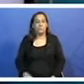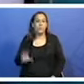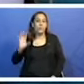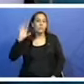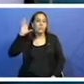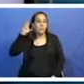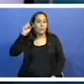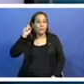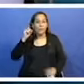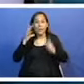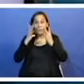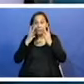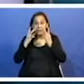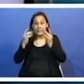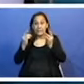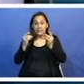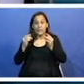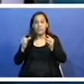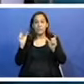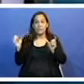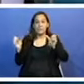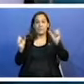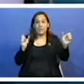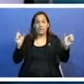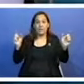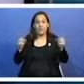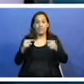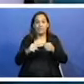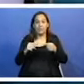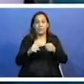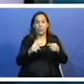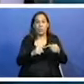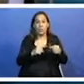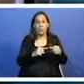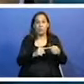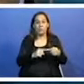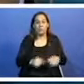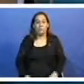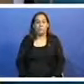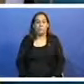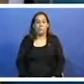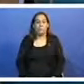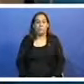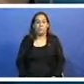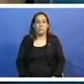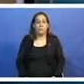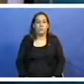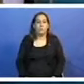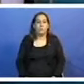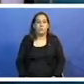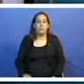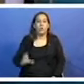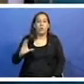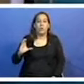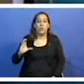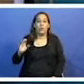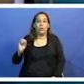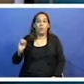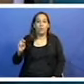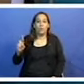ouvindo e prestando atenção se tem rimas, certo? Então vamos lá. Cordel para criança. Cordel